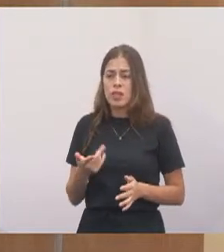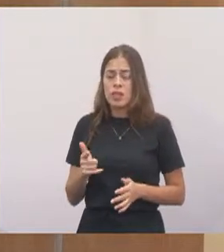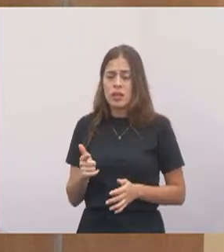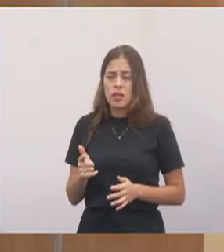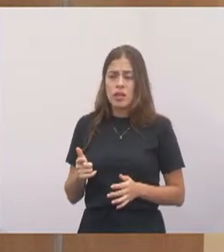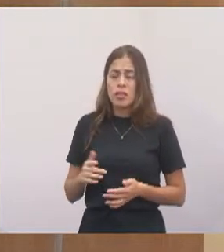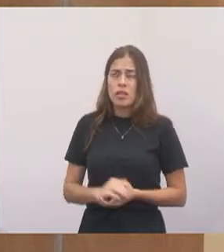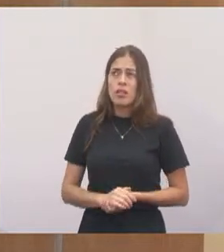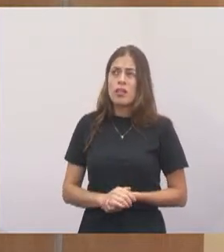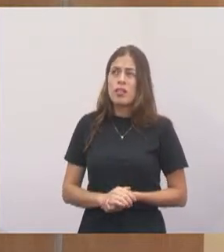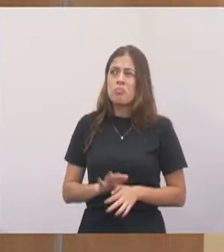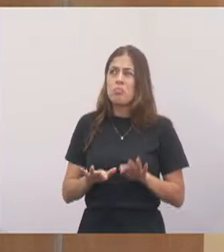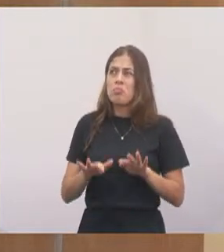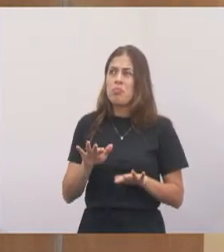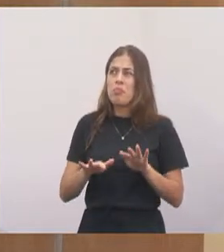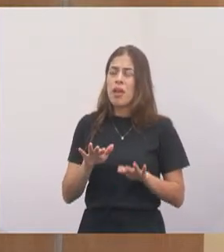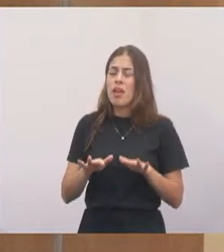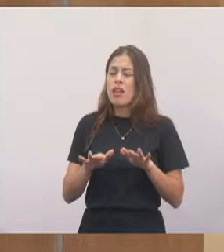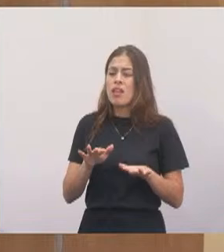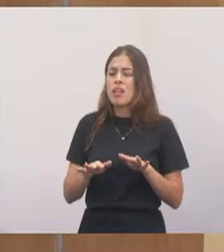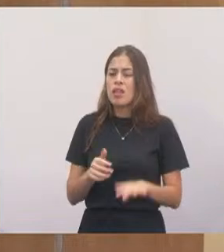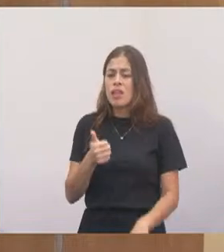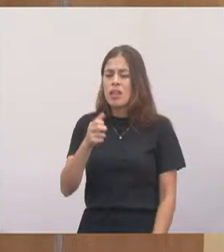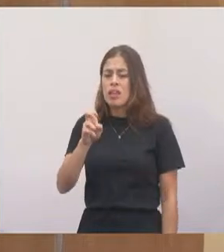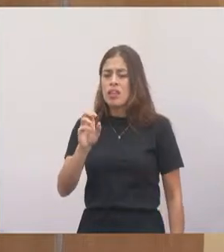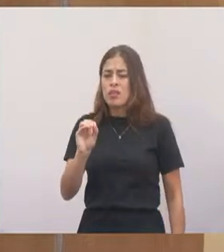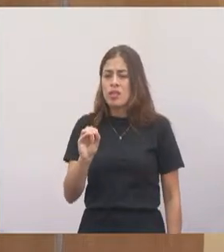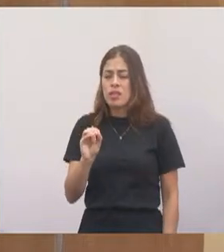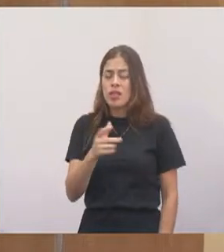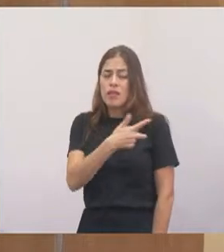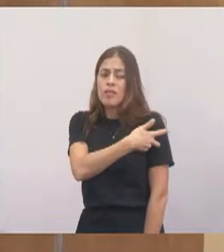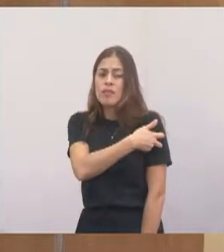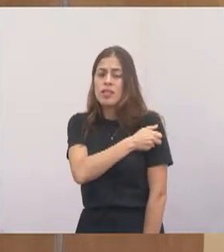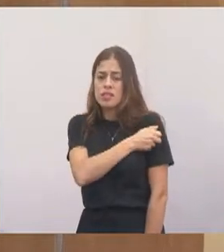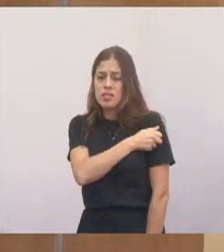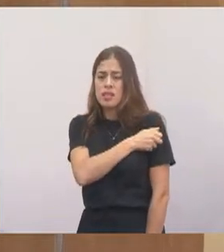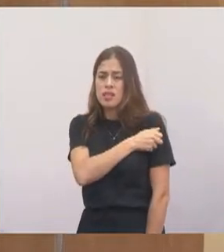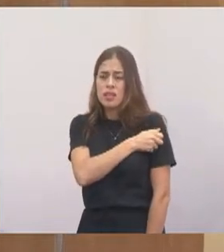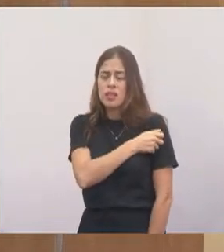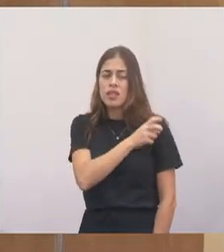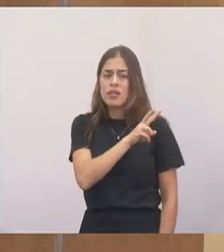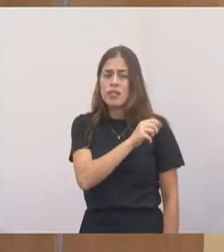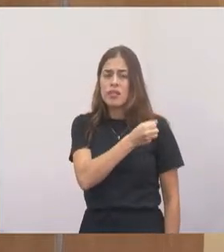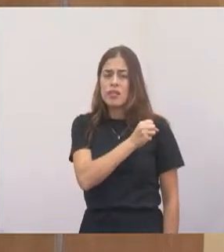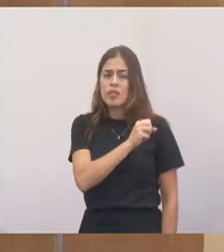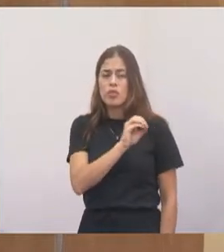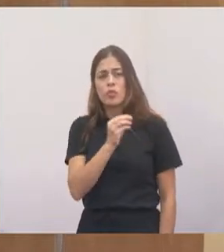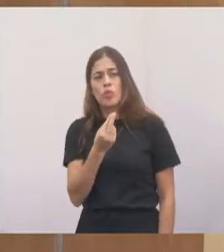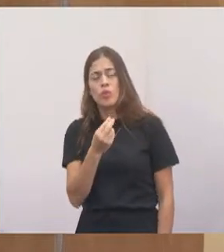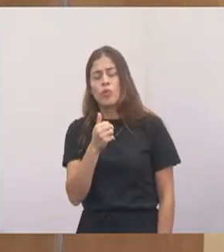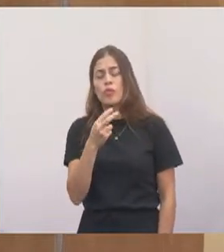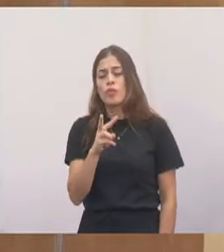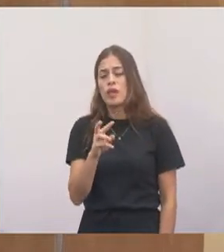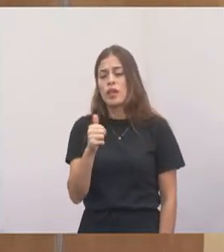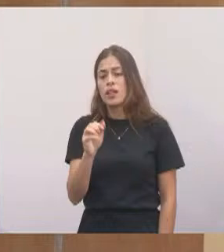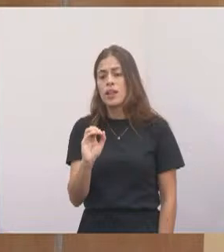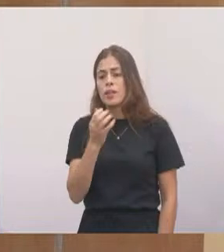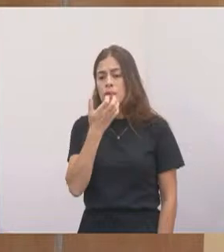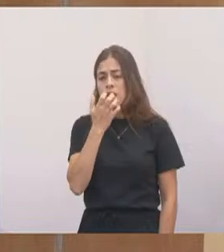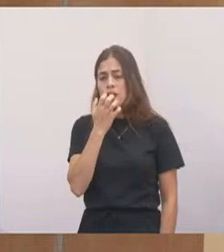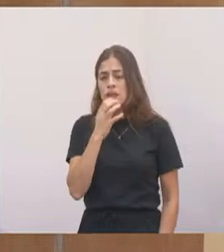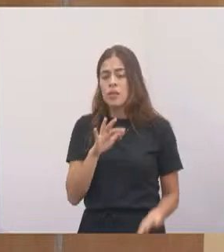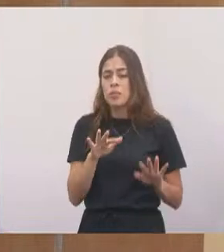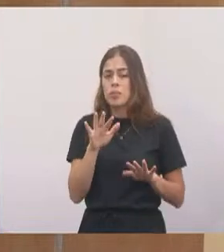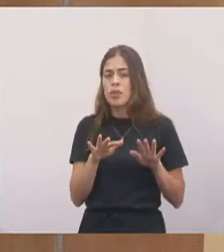R$ 150 e a vacina V8 ou V10 para cães. O valor praticamente no